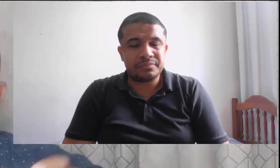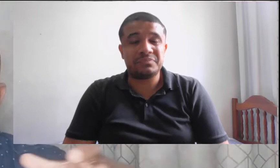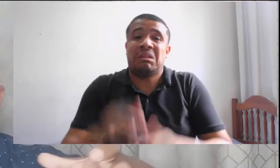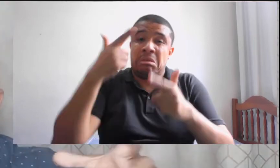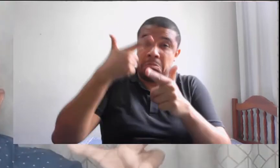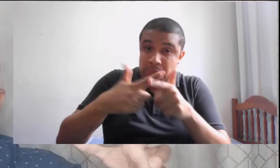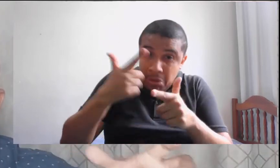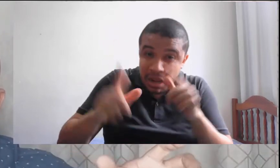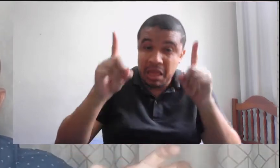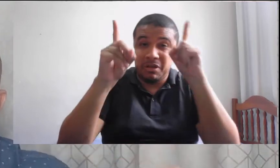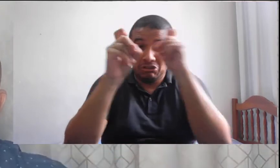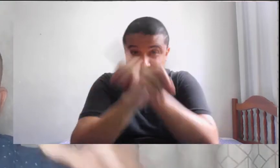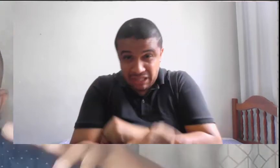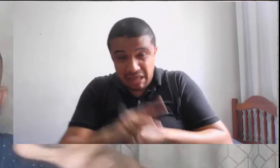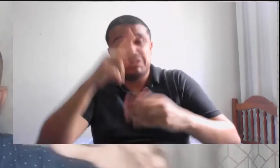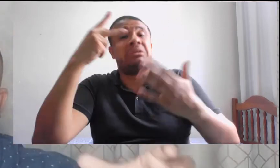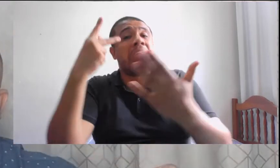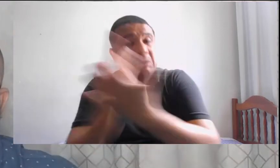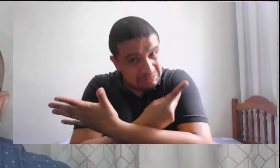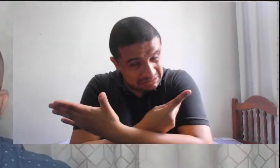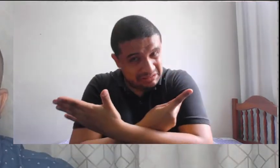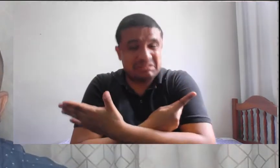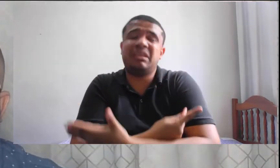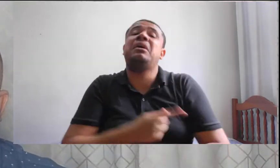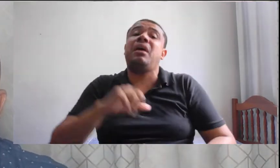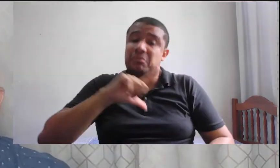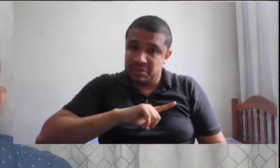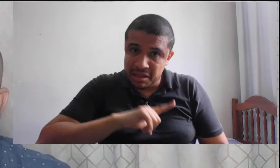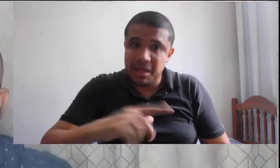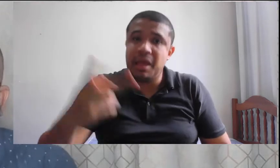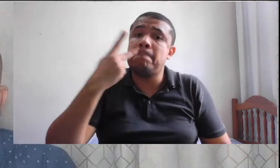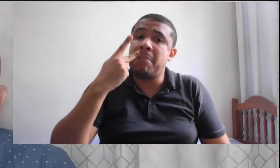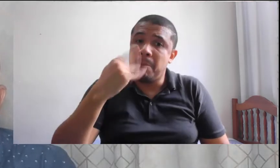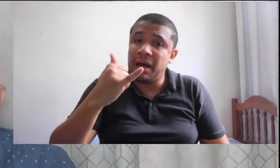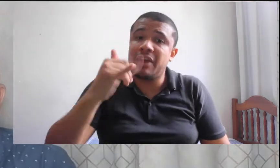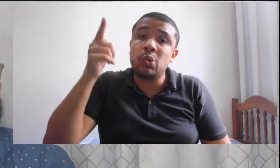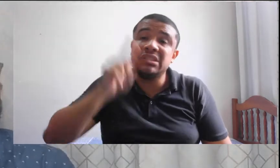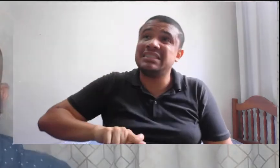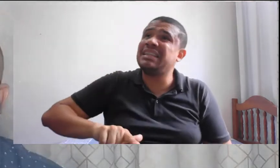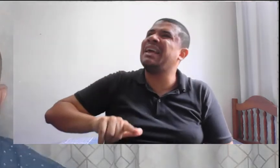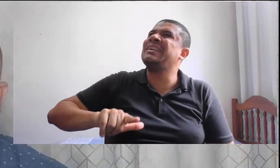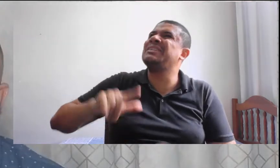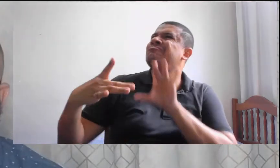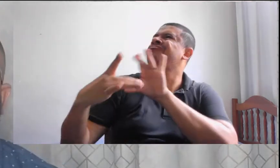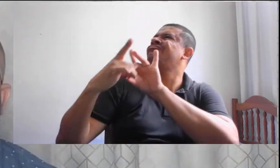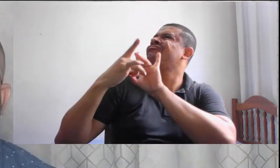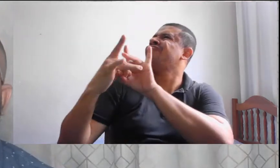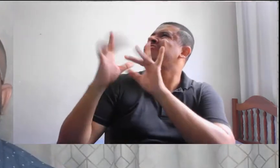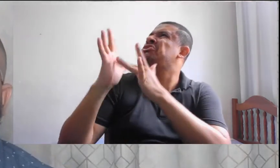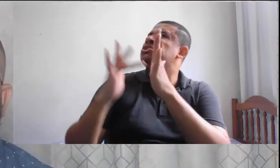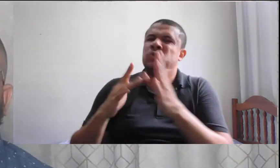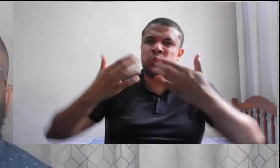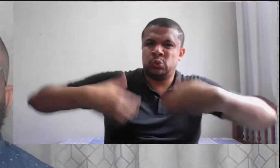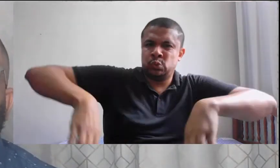Quando as dificuldades apareciam ou quando as dificuldades aparecem, meu Pai consegue olhar para o Senhor assentado sobre